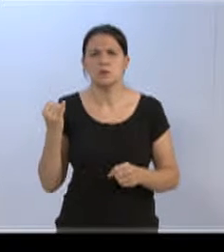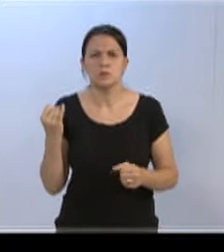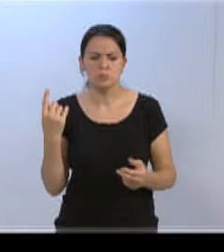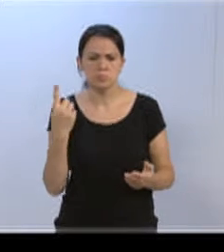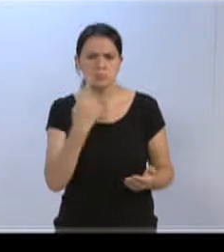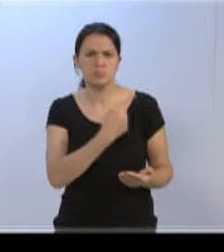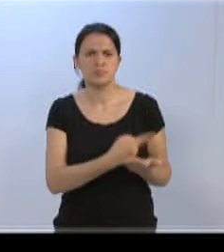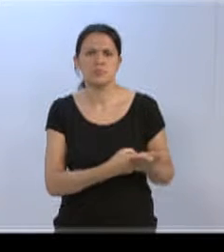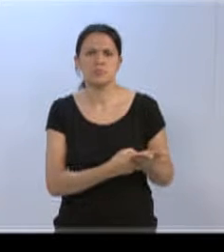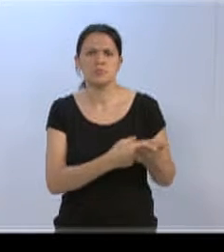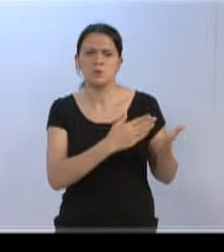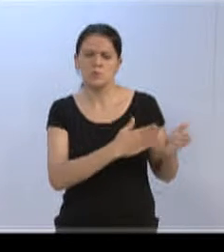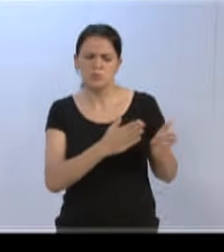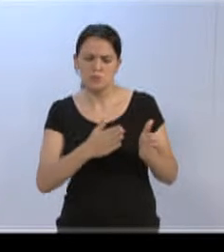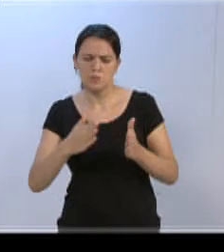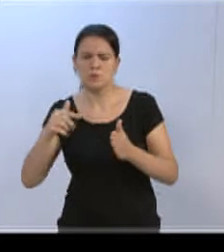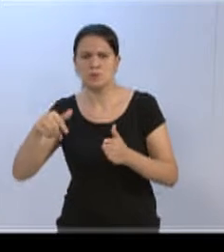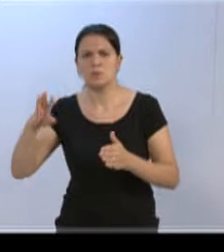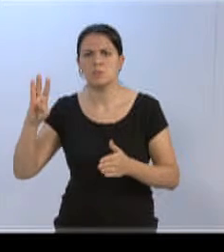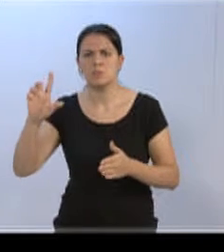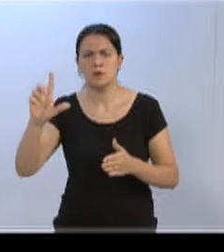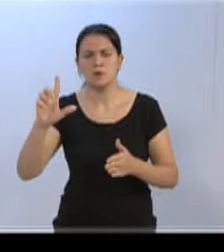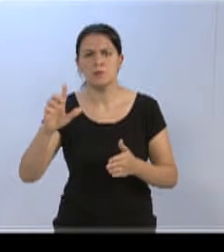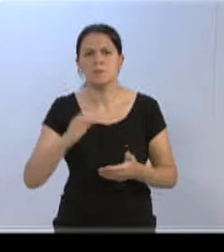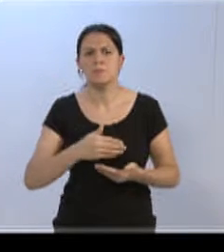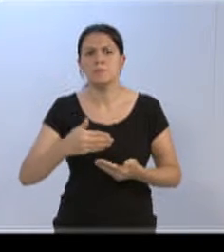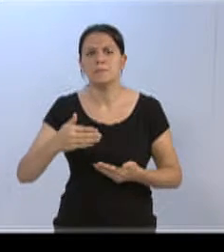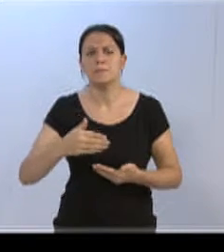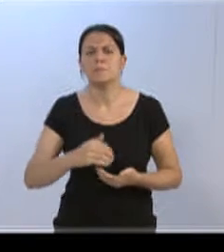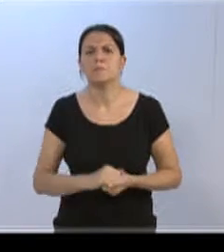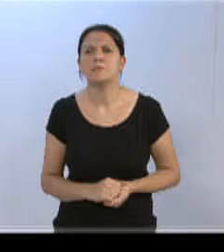desempenhou num período aqui na cidade de Blumenau. Pode passar.